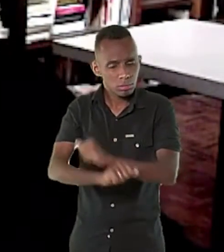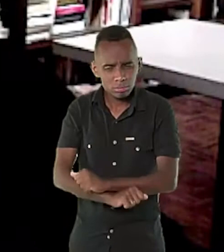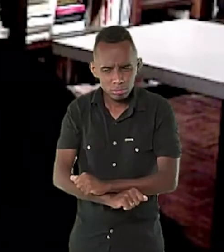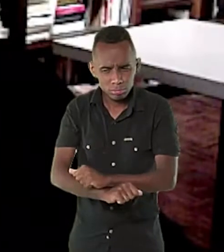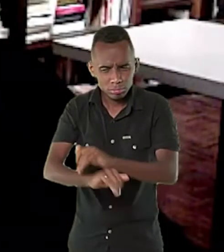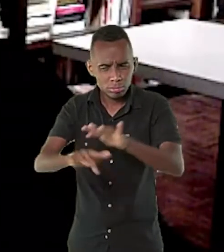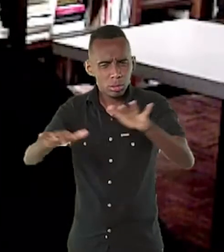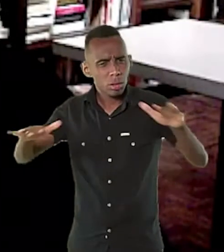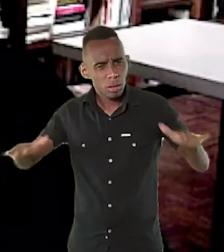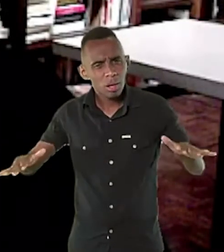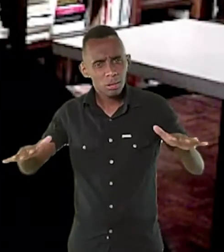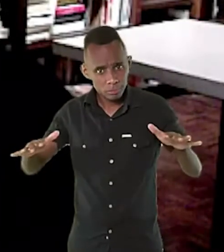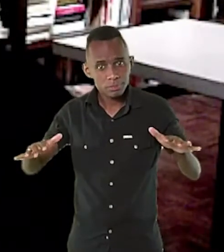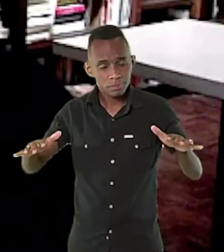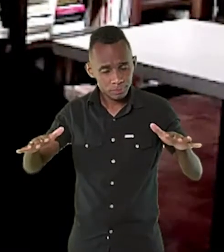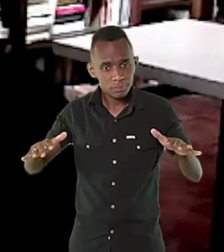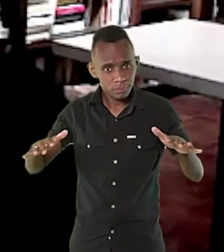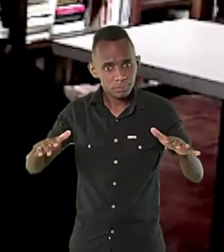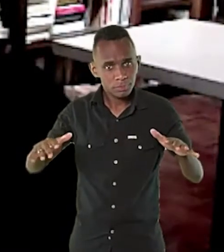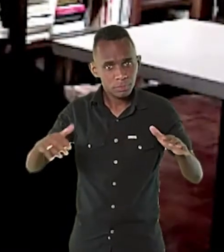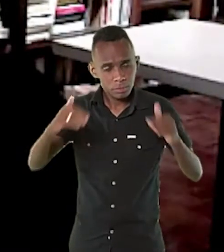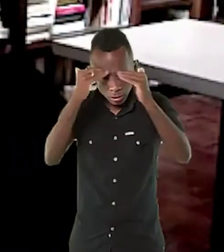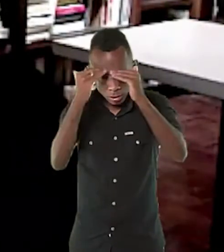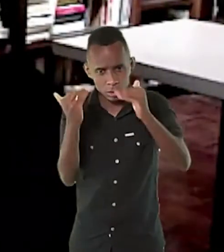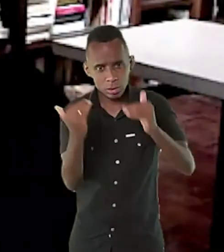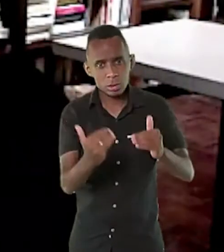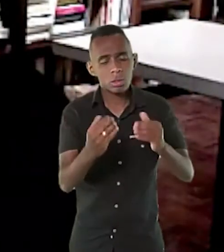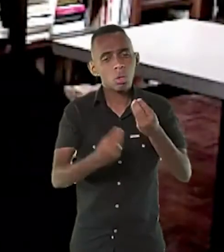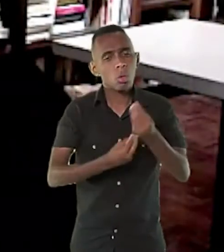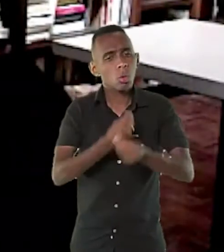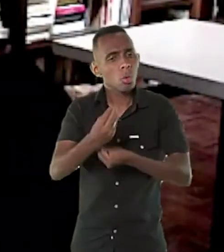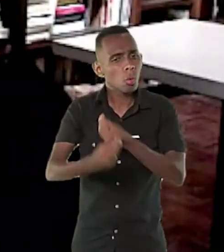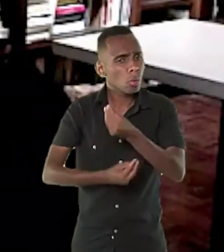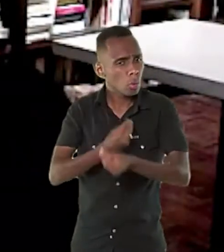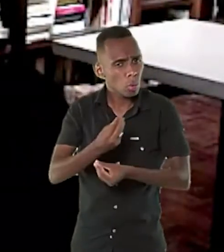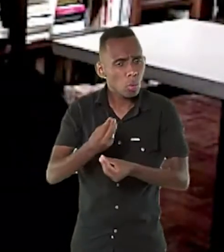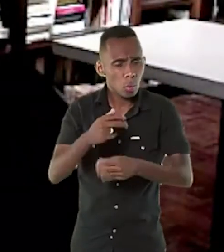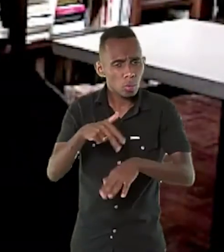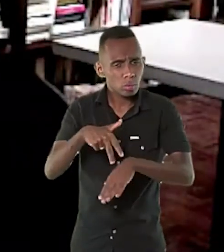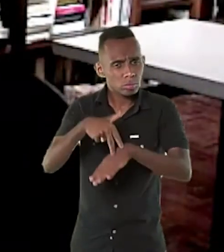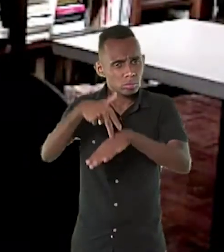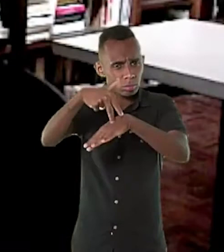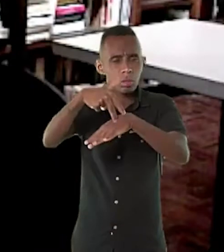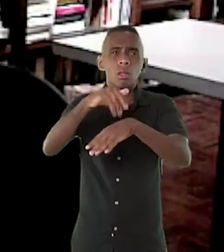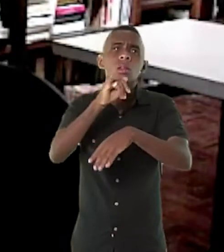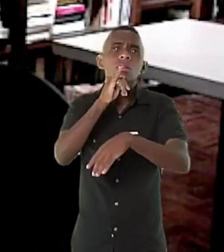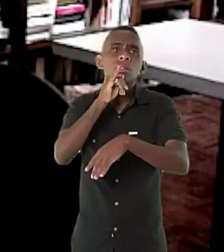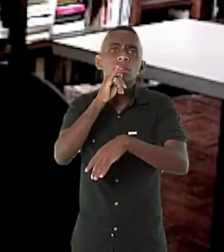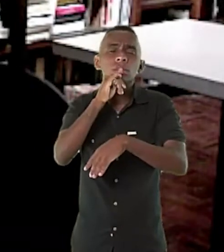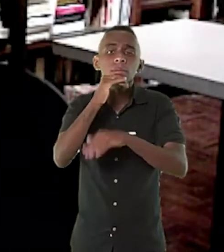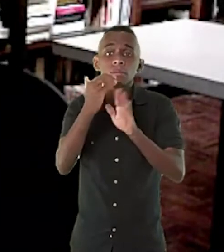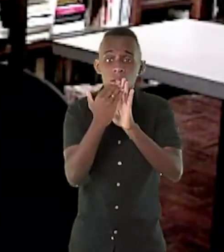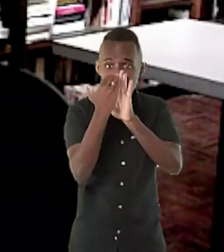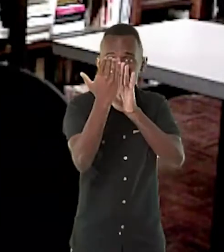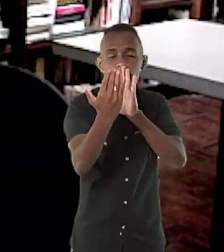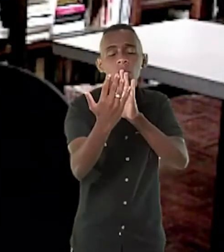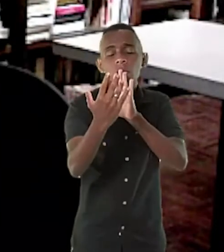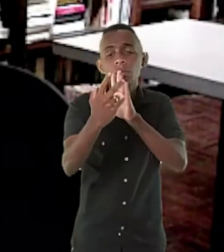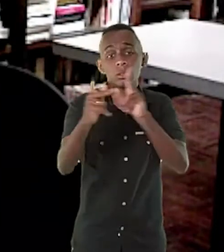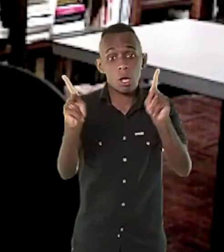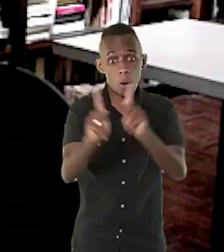espaço e como ela passa a ser adestrada para estar na frente da professora na sala de aula. É